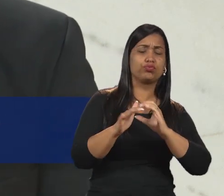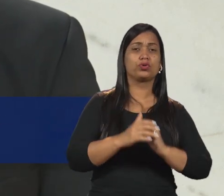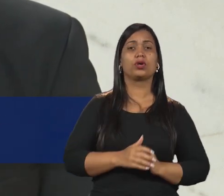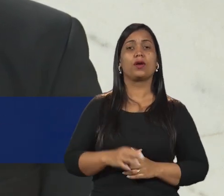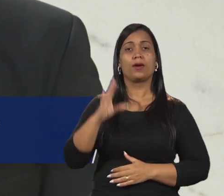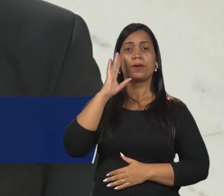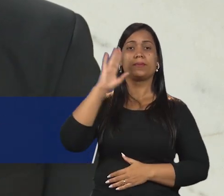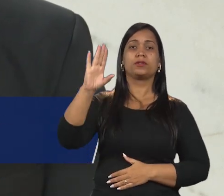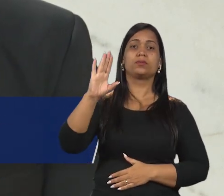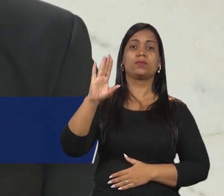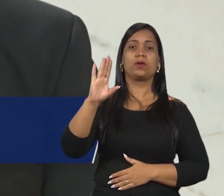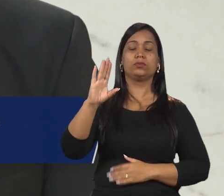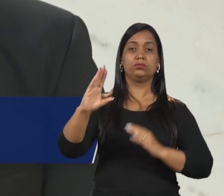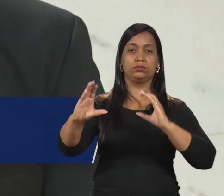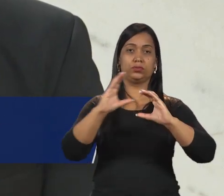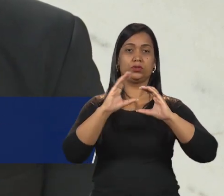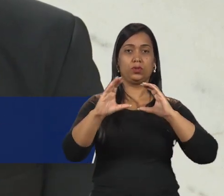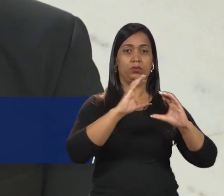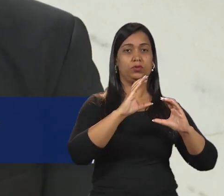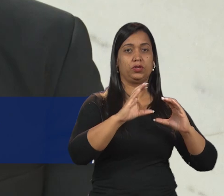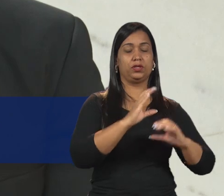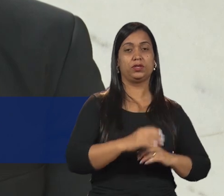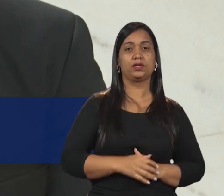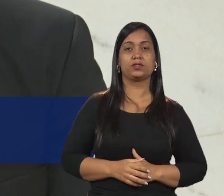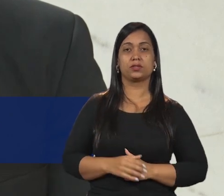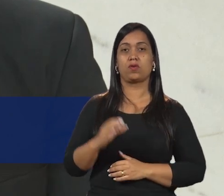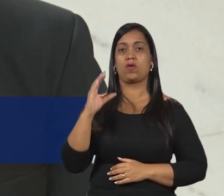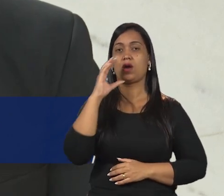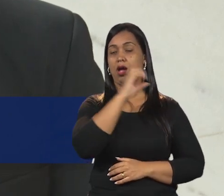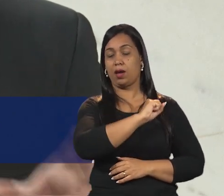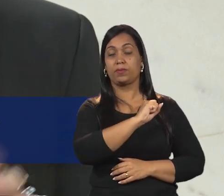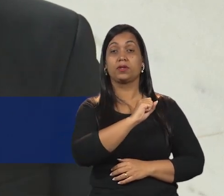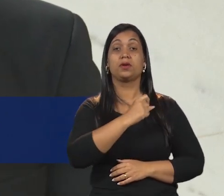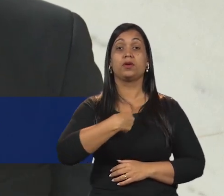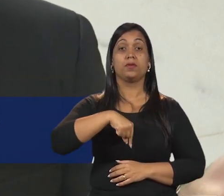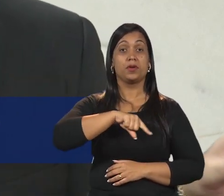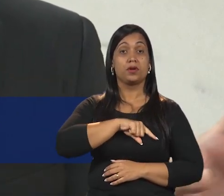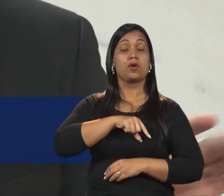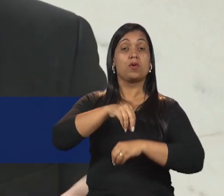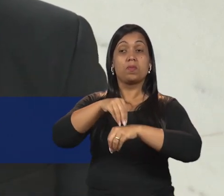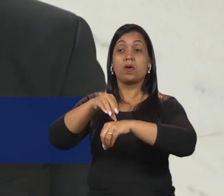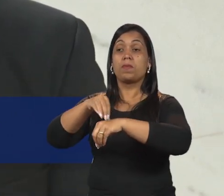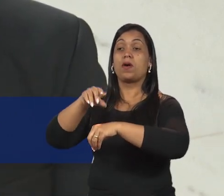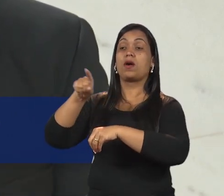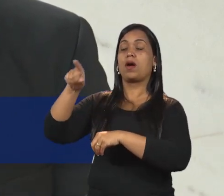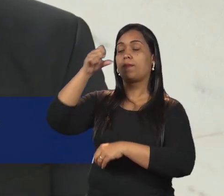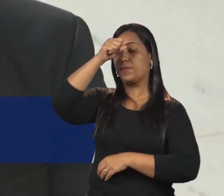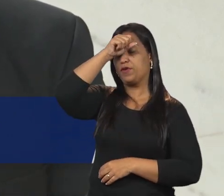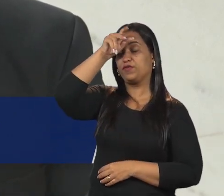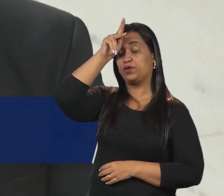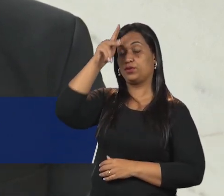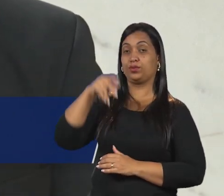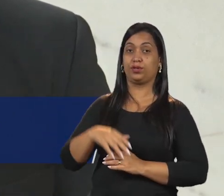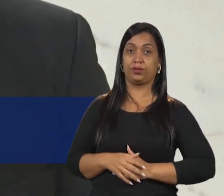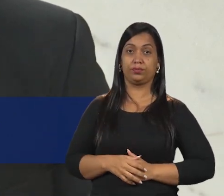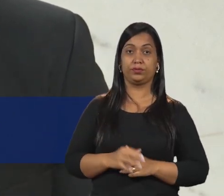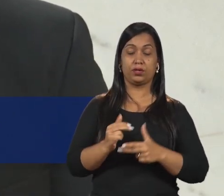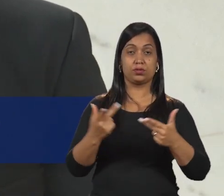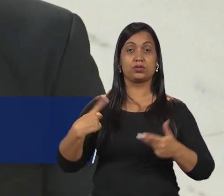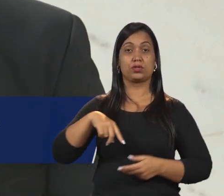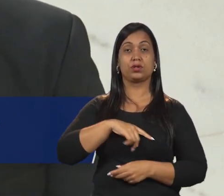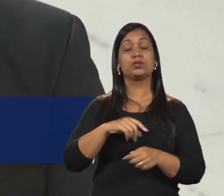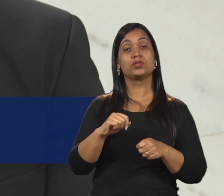nosso principal meio de comunicação rápida ali para a gente indicar ao Executivo aquilo que a gente tem